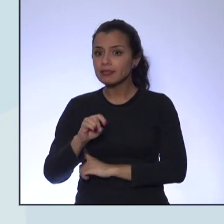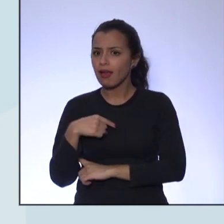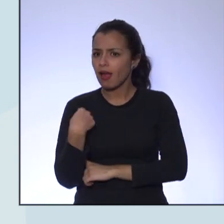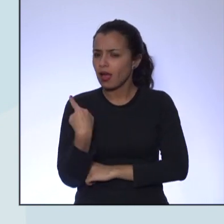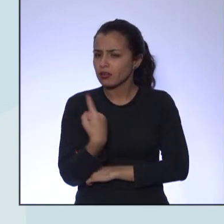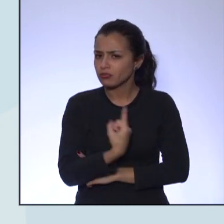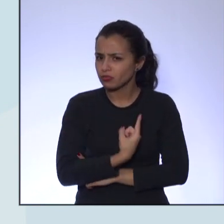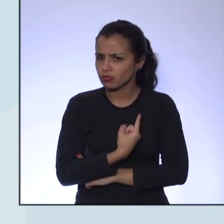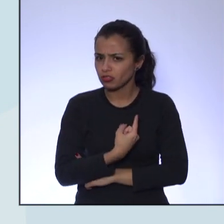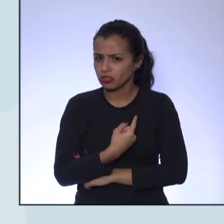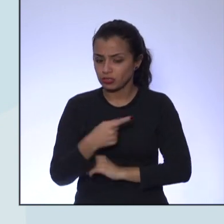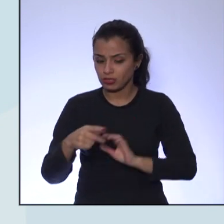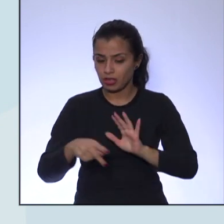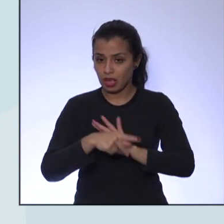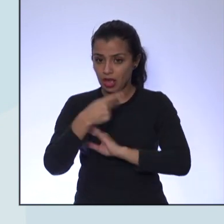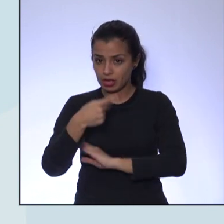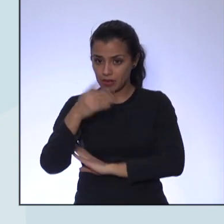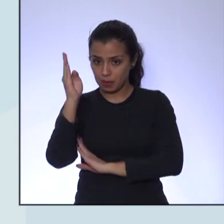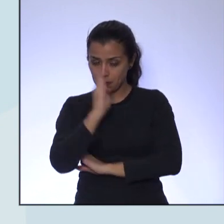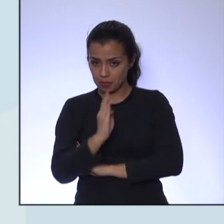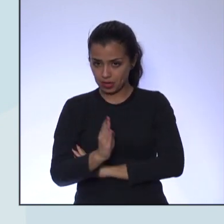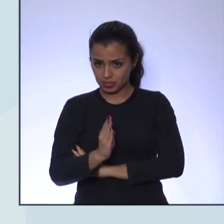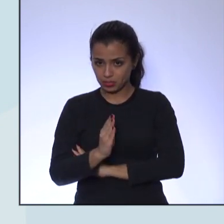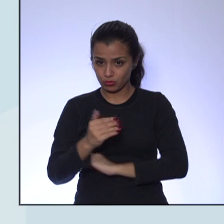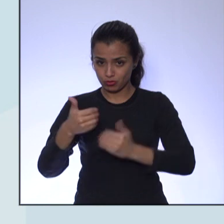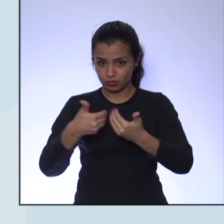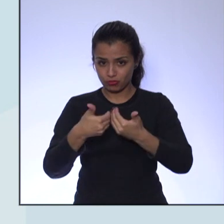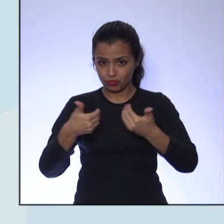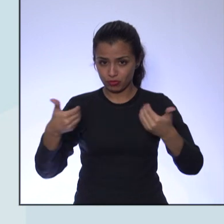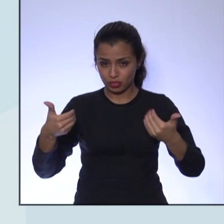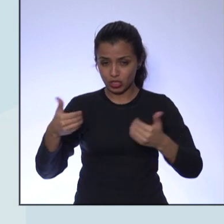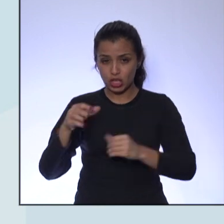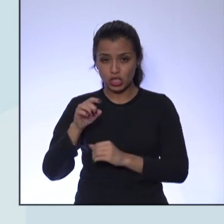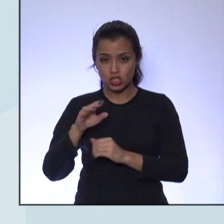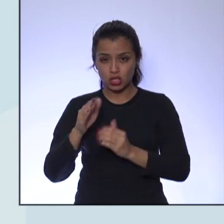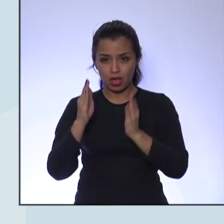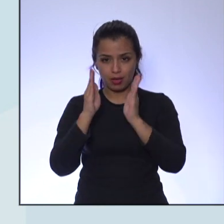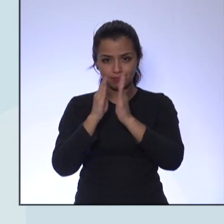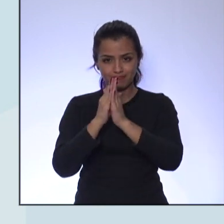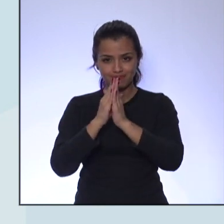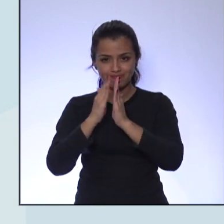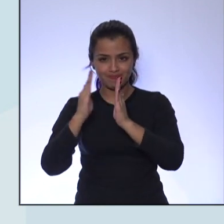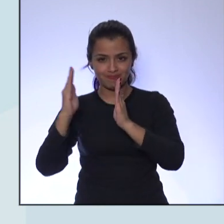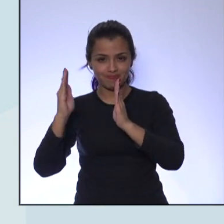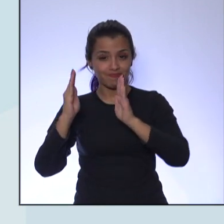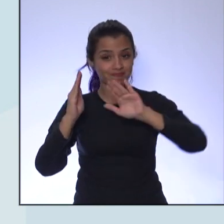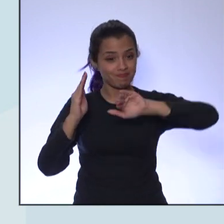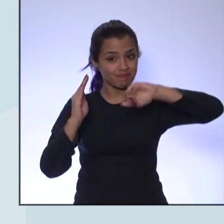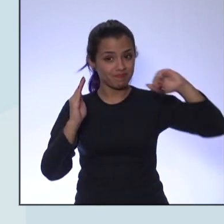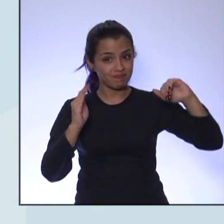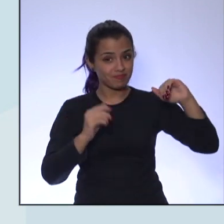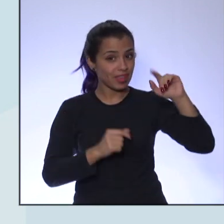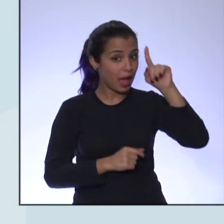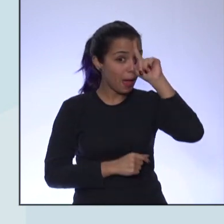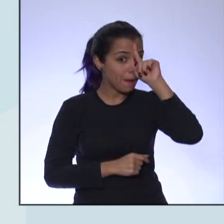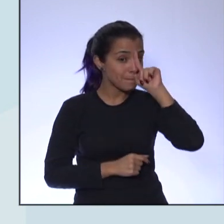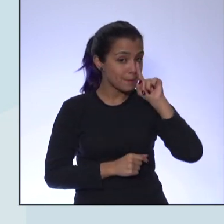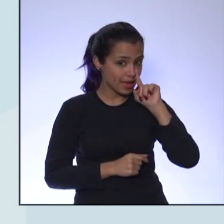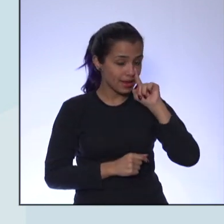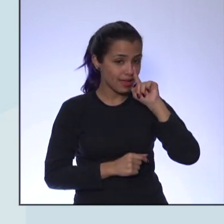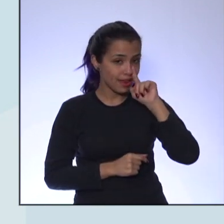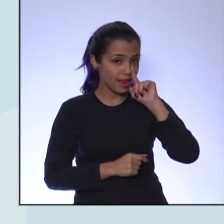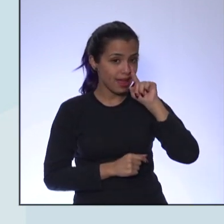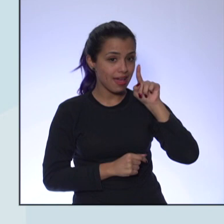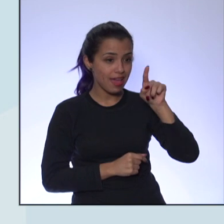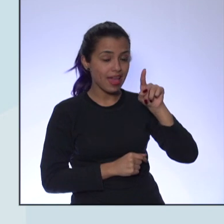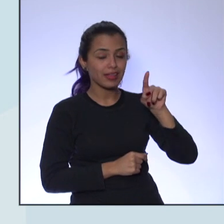Brasil, tivéssemos essa divisão, somente a parte amarela, né, que é a possessão portuguesa, pertenceria